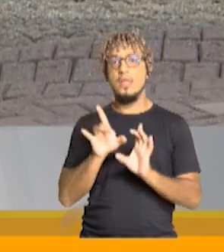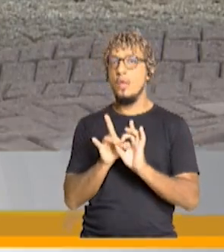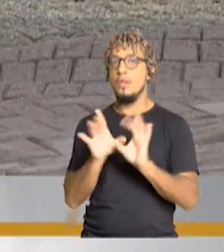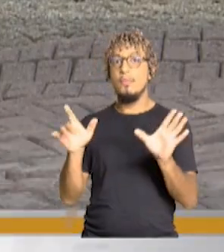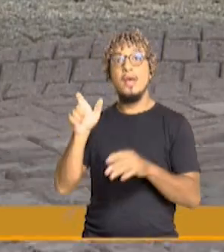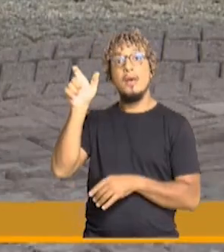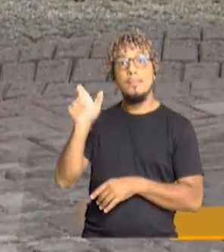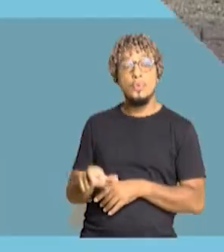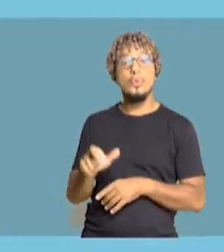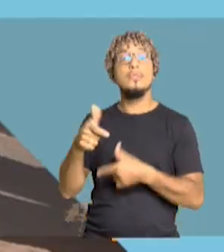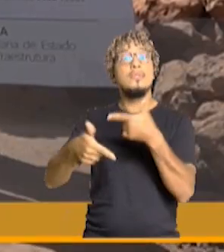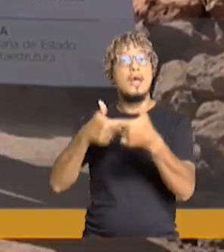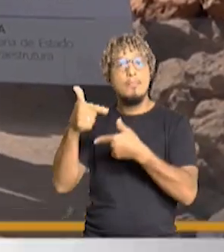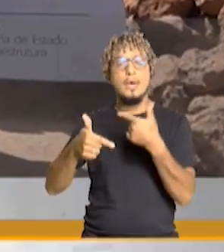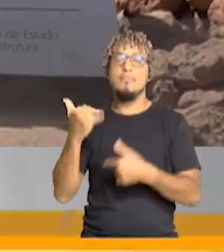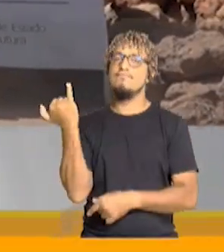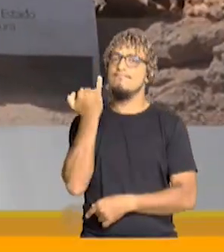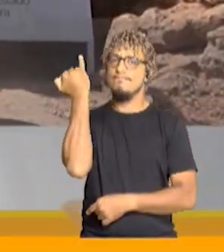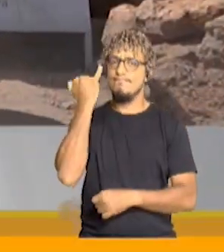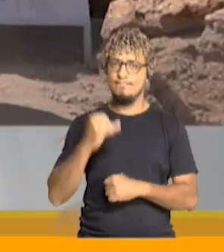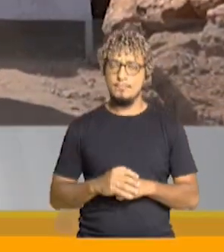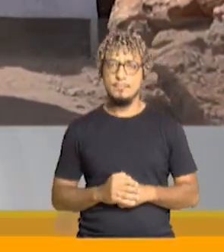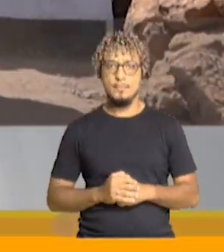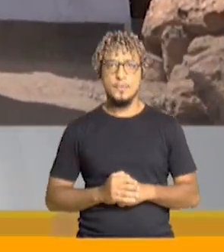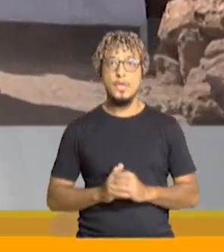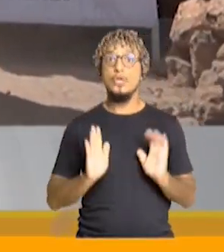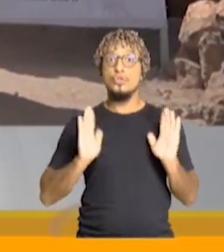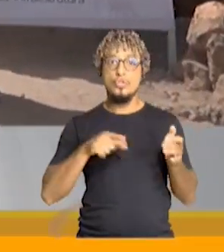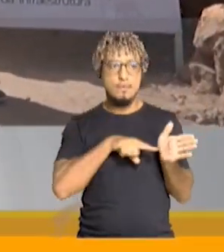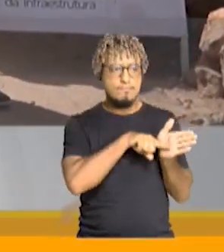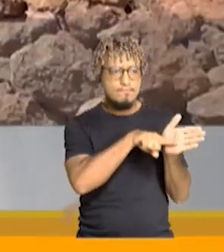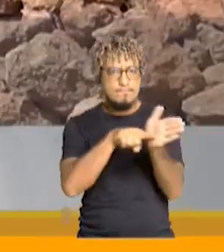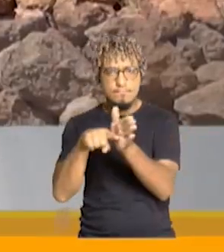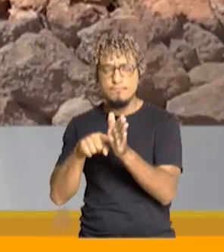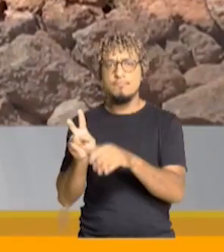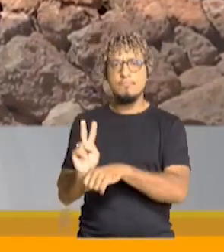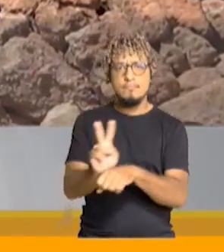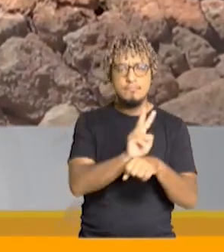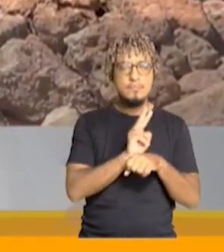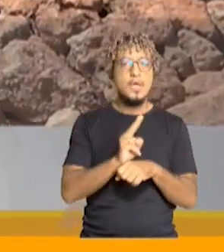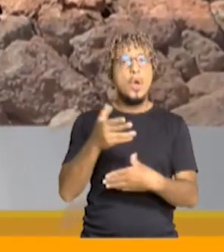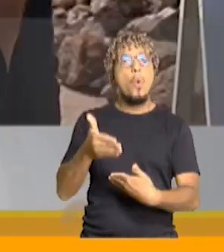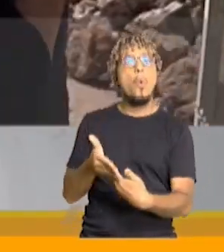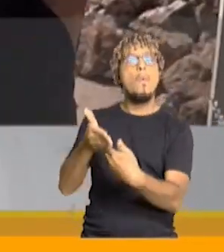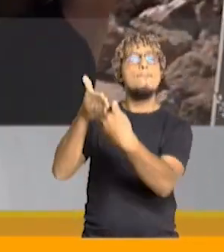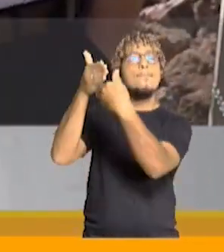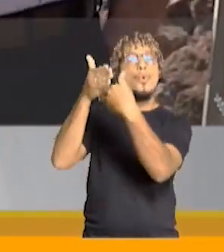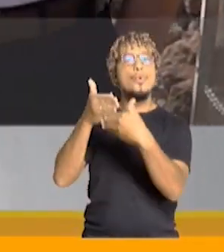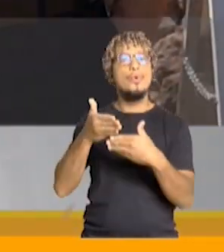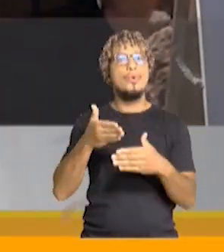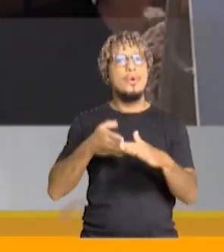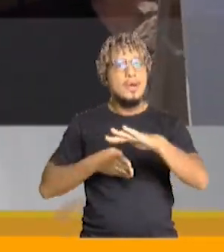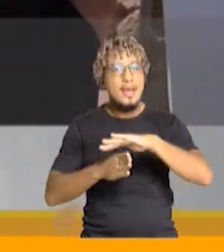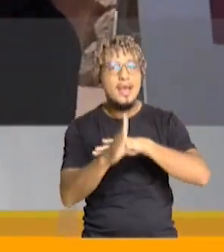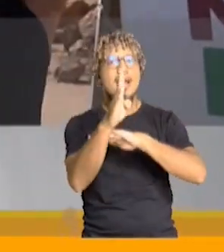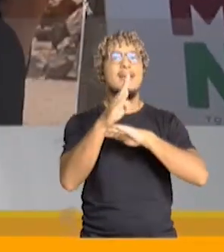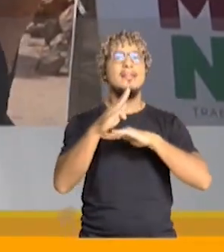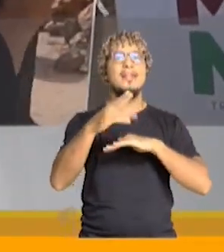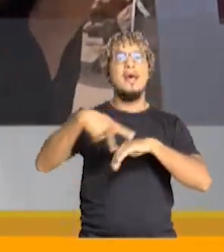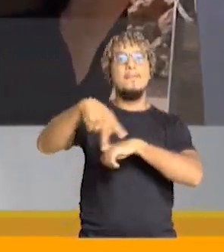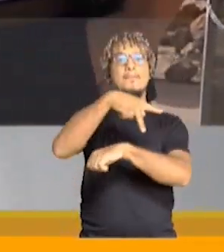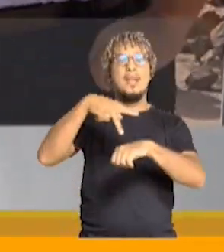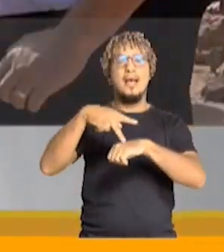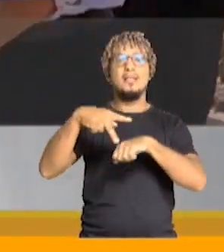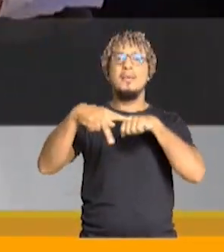os serviços essenciais foram visto riadas as obras de restauração do Muro que dá acesso à Praça Dom Pedro II